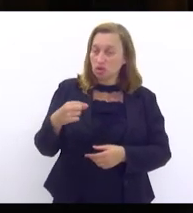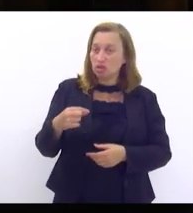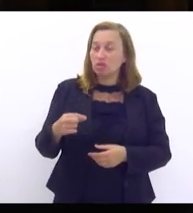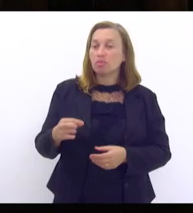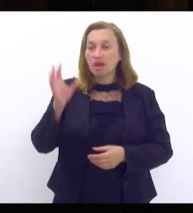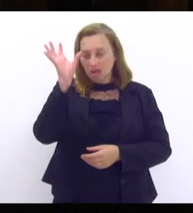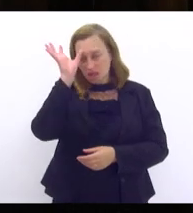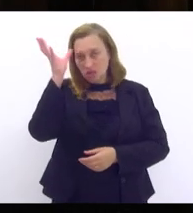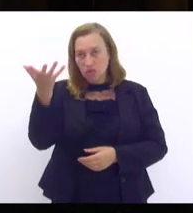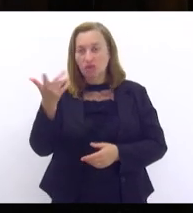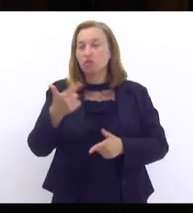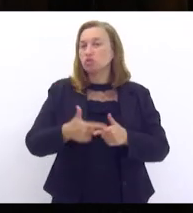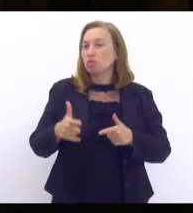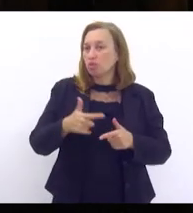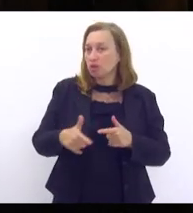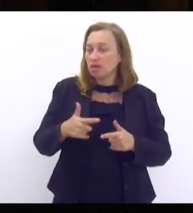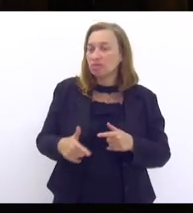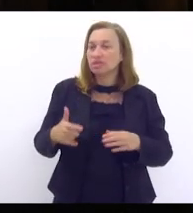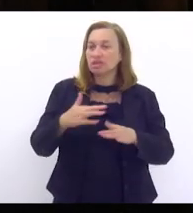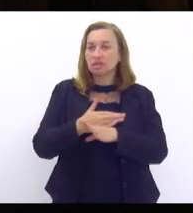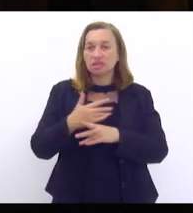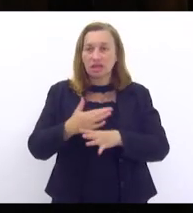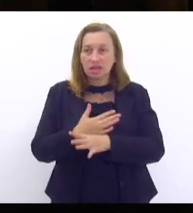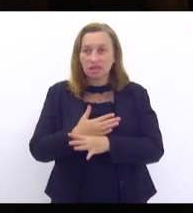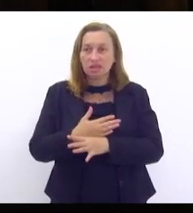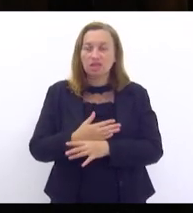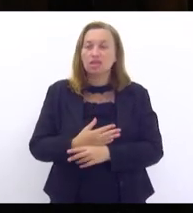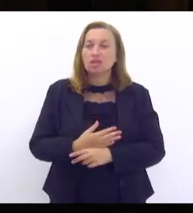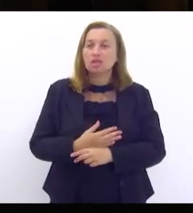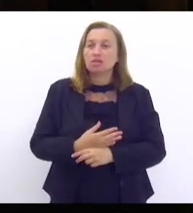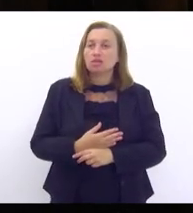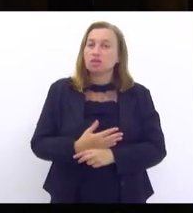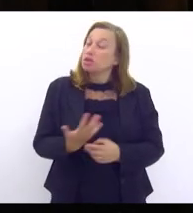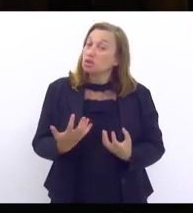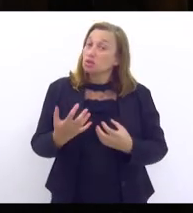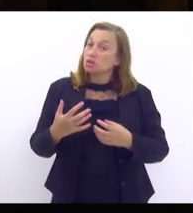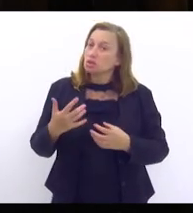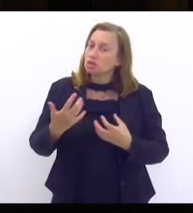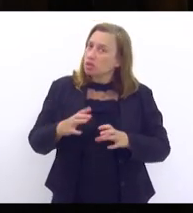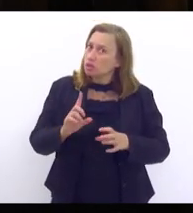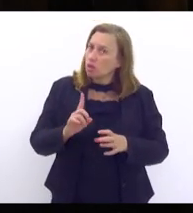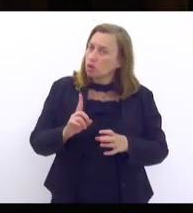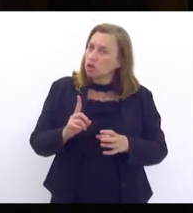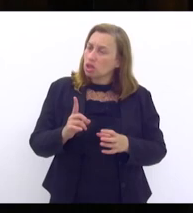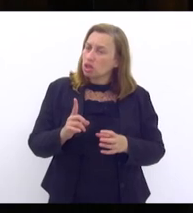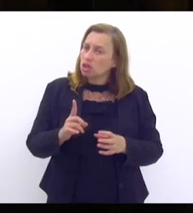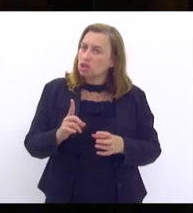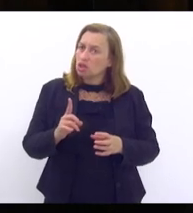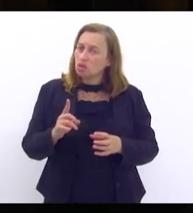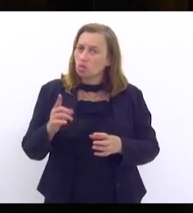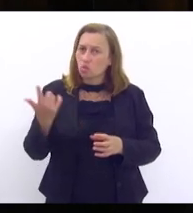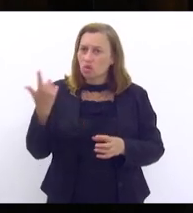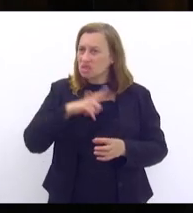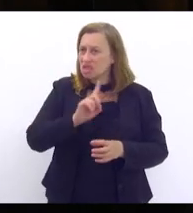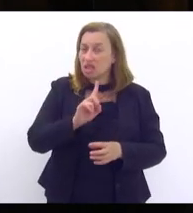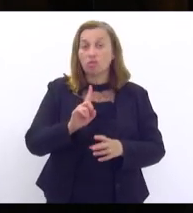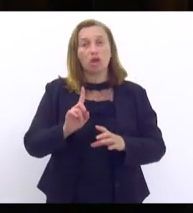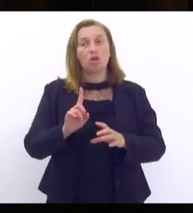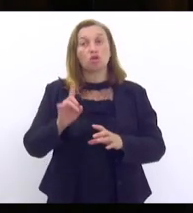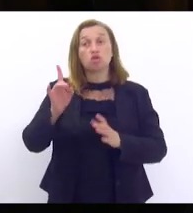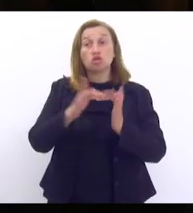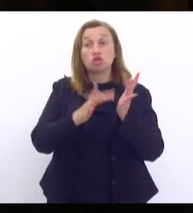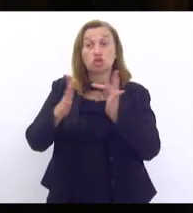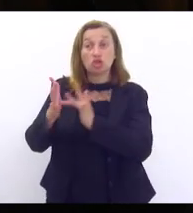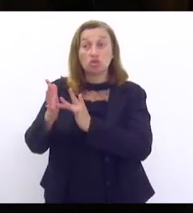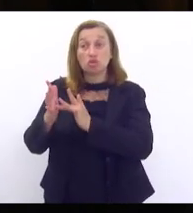solucionar os problemas dessa cidade. Não que a gente vá conseguir, porque eu acho que só Jesus Cristo voltando aqui, descendo do Cristo,